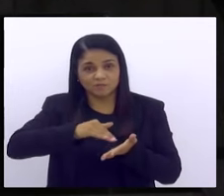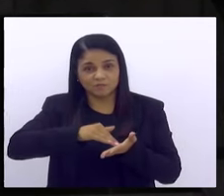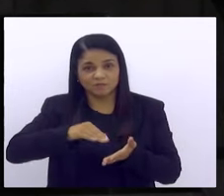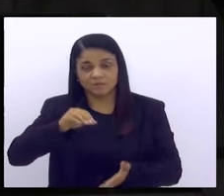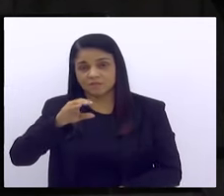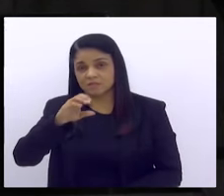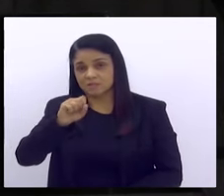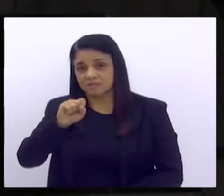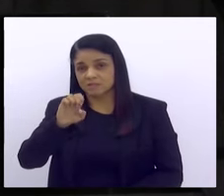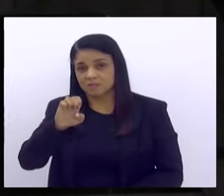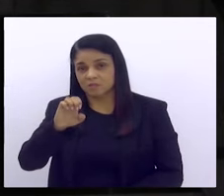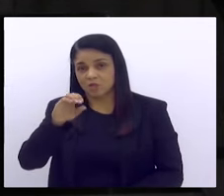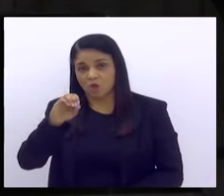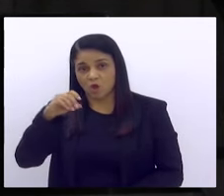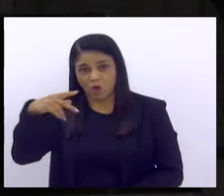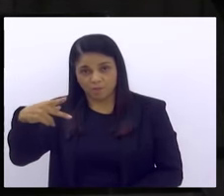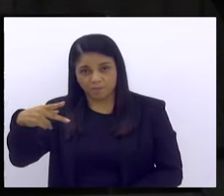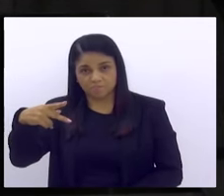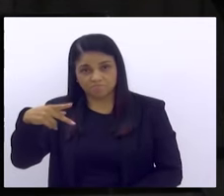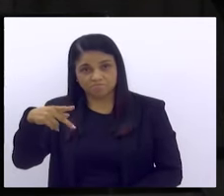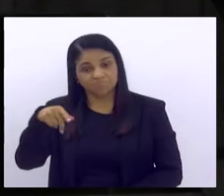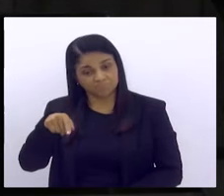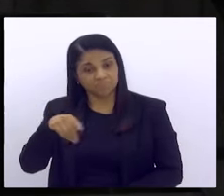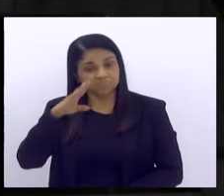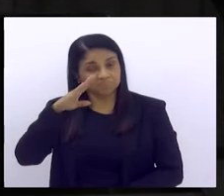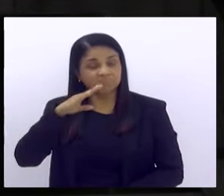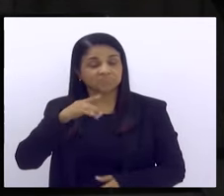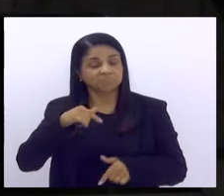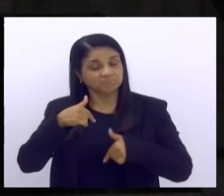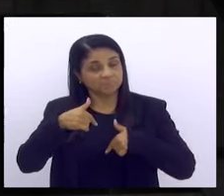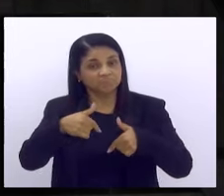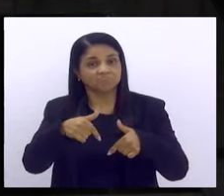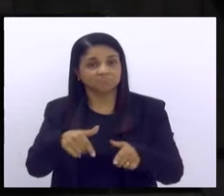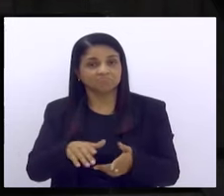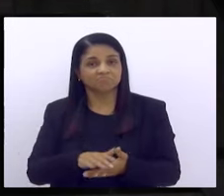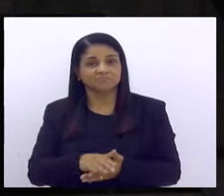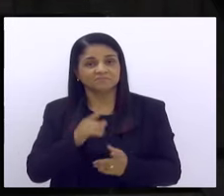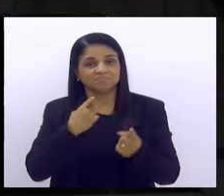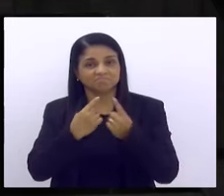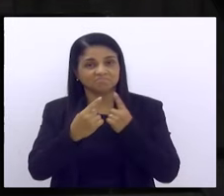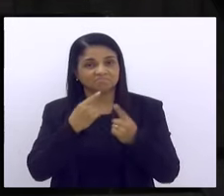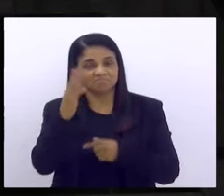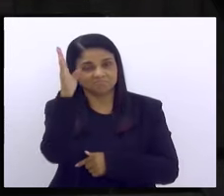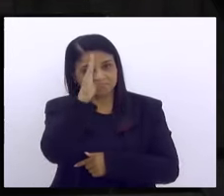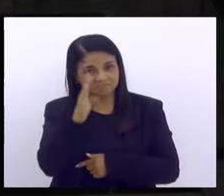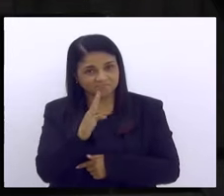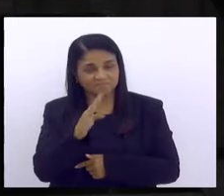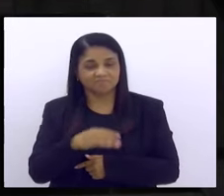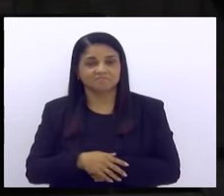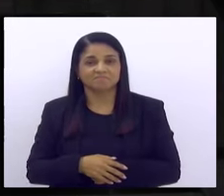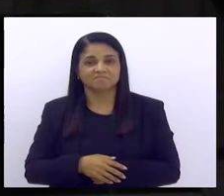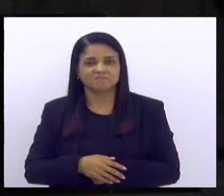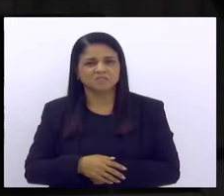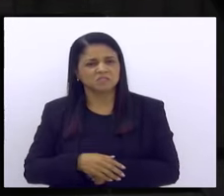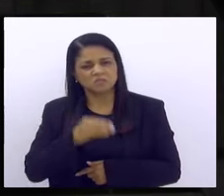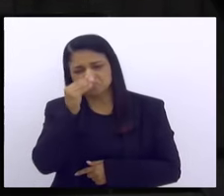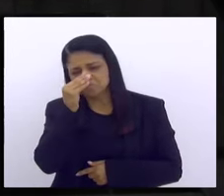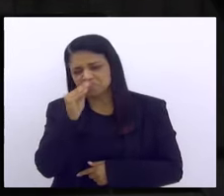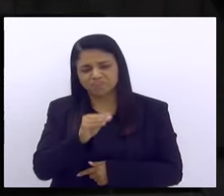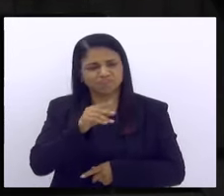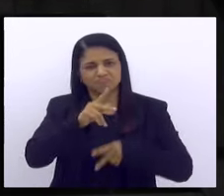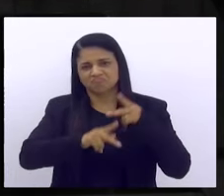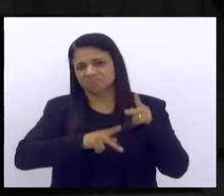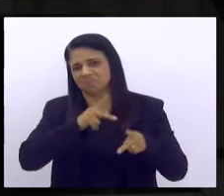CEOP, estava fazendo ontem na Avenida Brasil. E a gente vê que ele não se importa com a população, deputado